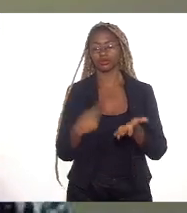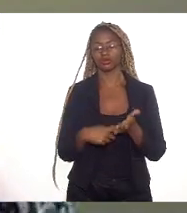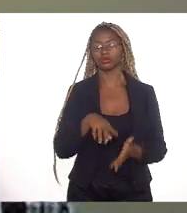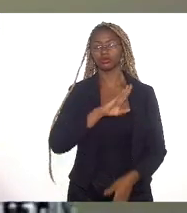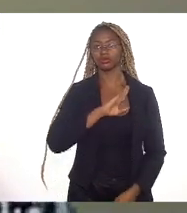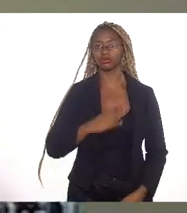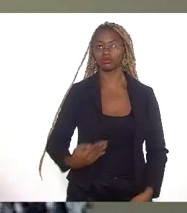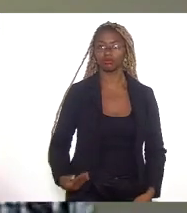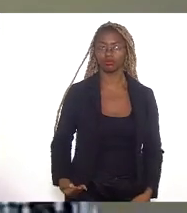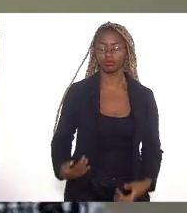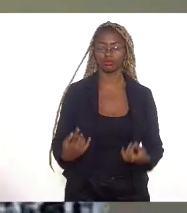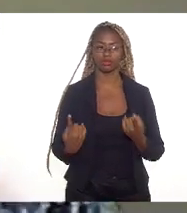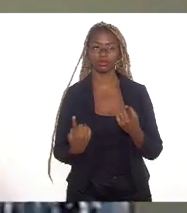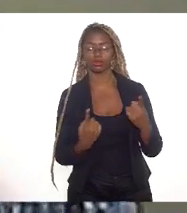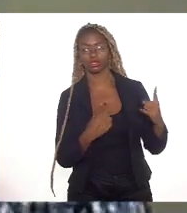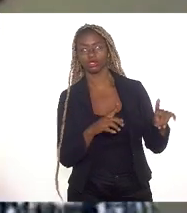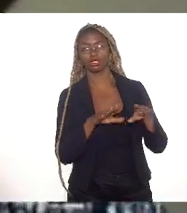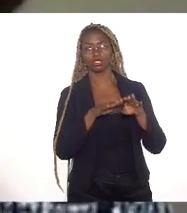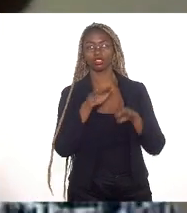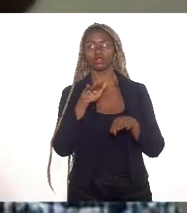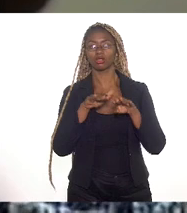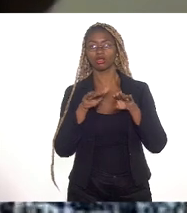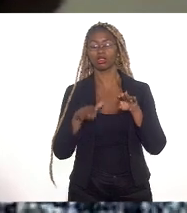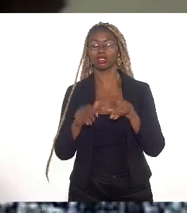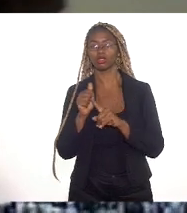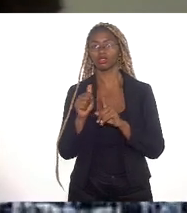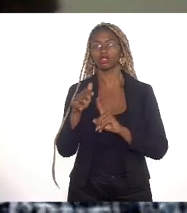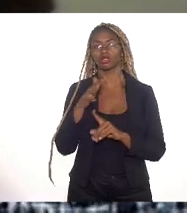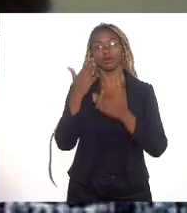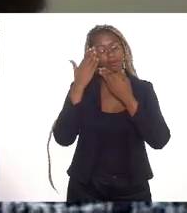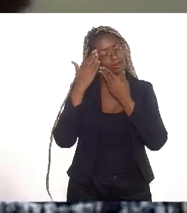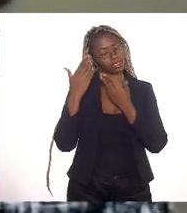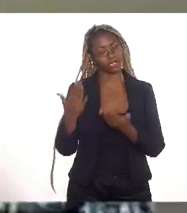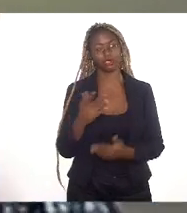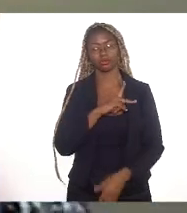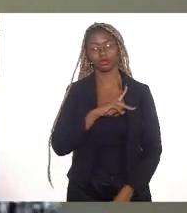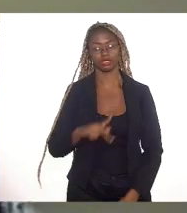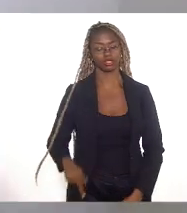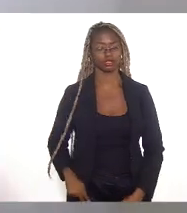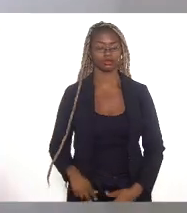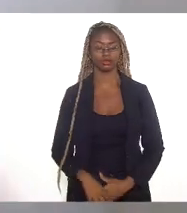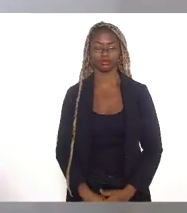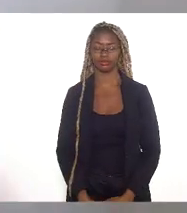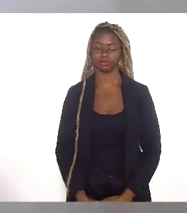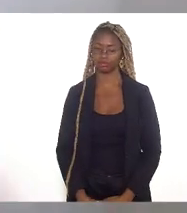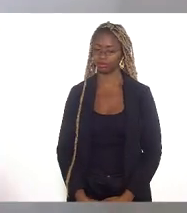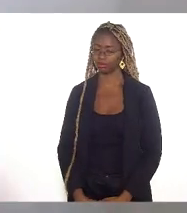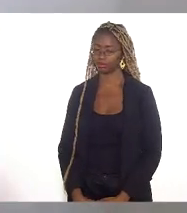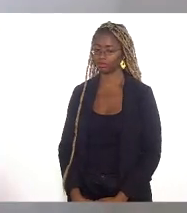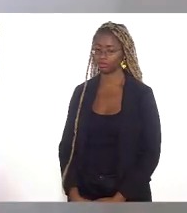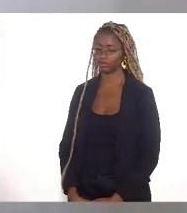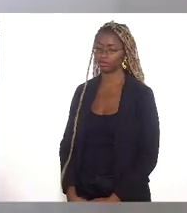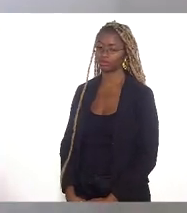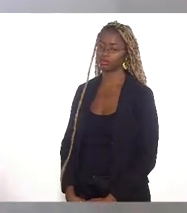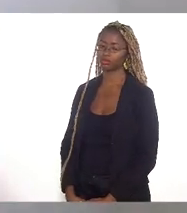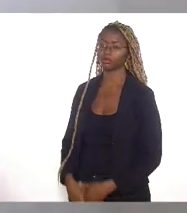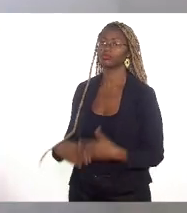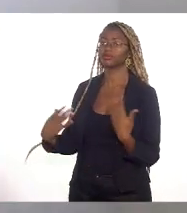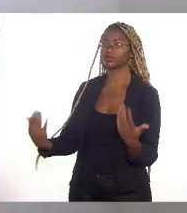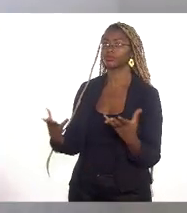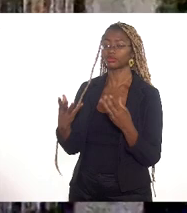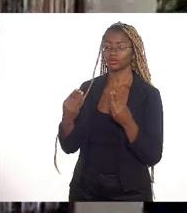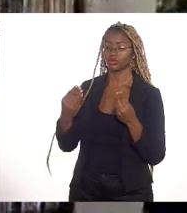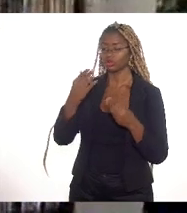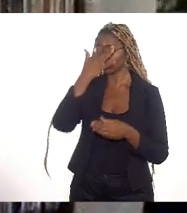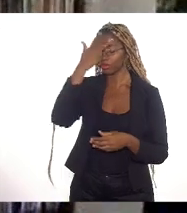governo no enfrentamento à desigualdade social. Muito obrigada, okay, presidente. Não, presidente, oi, como tem muita